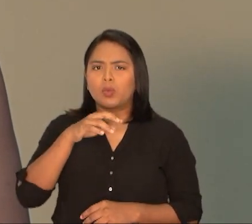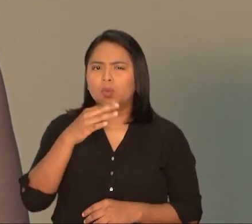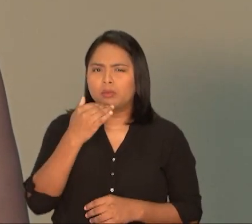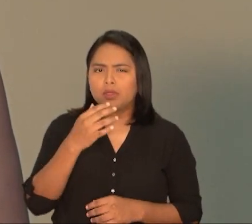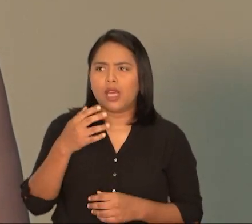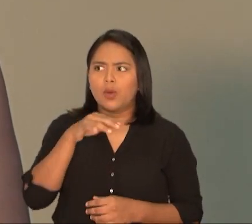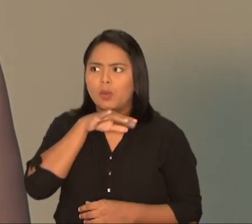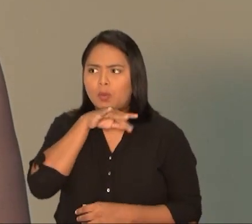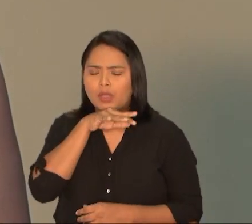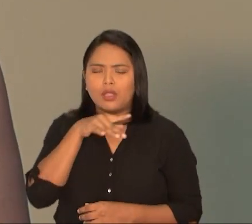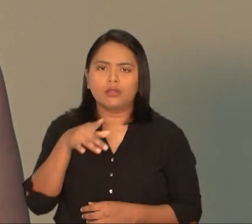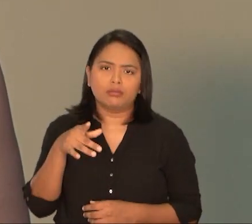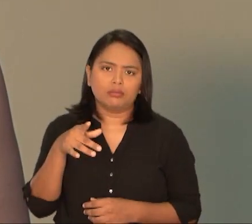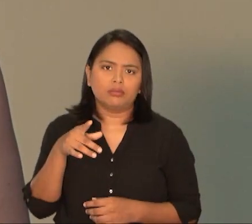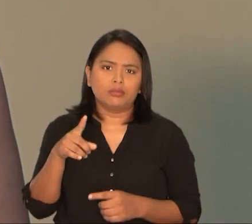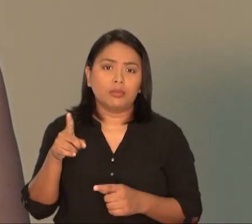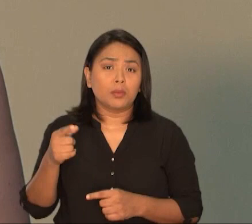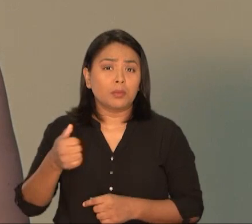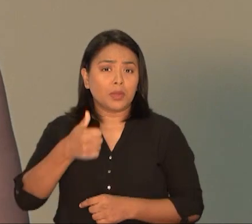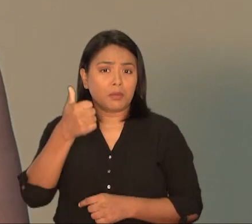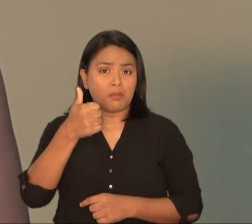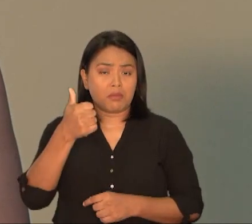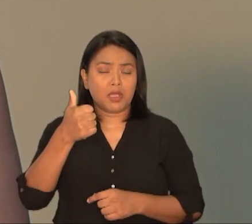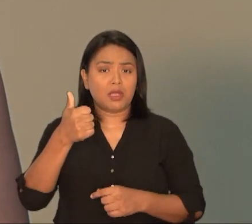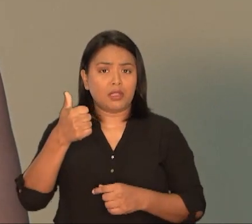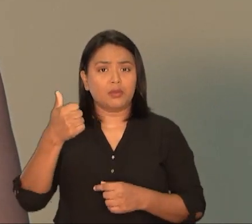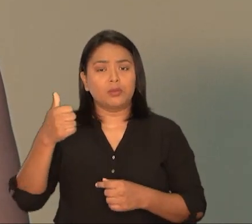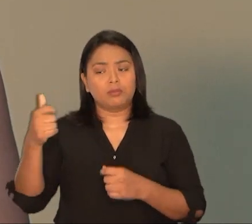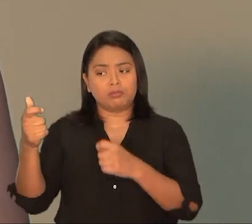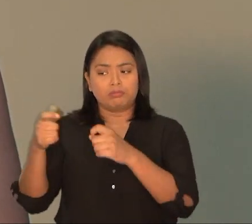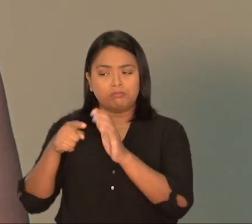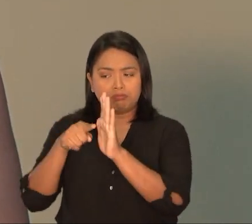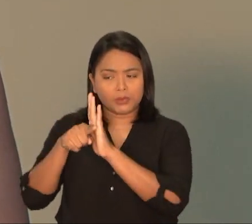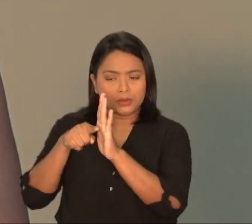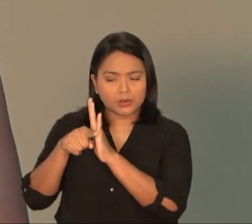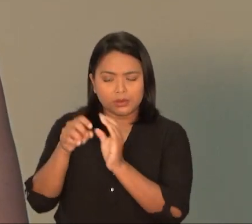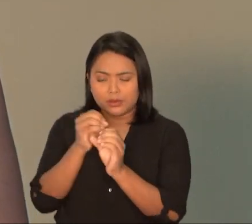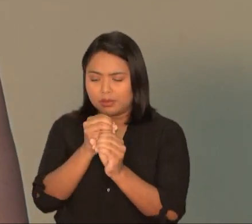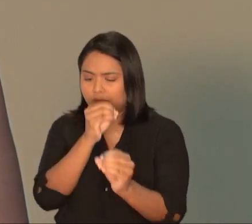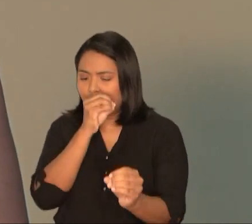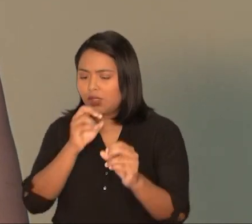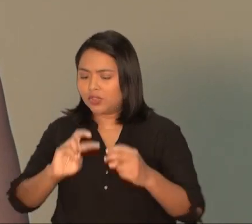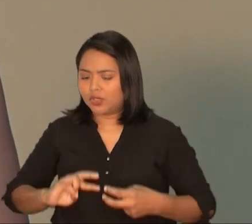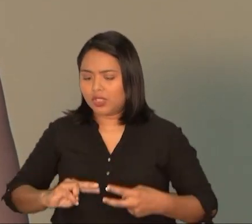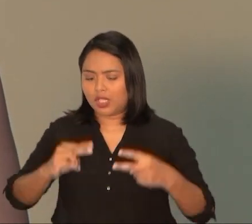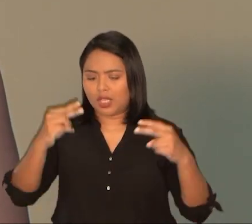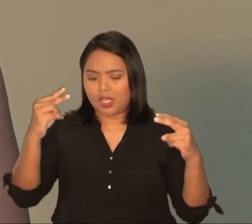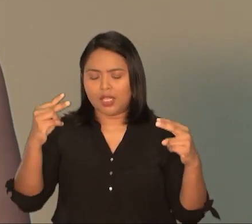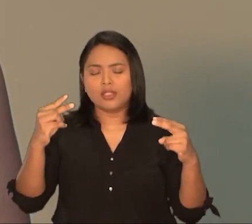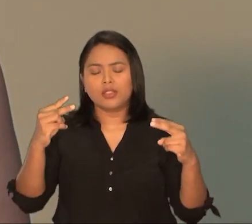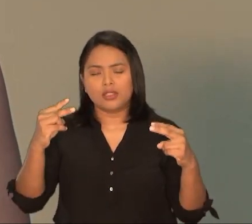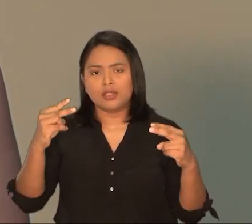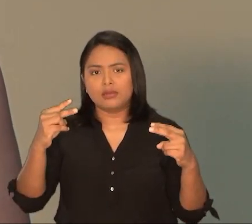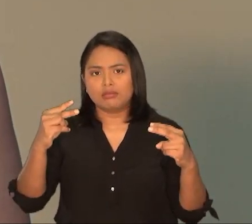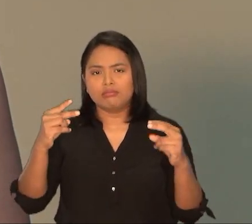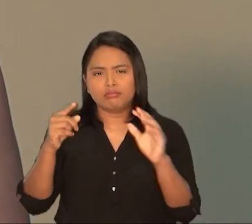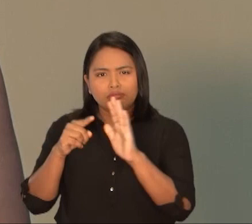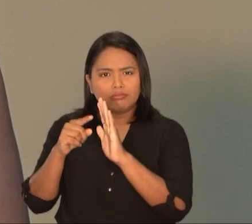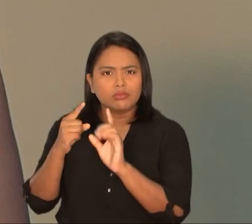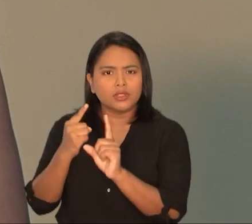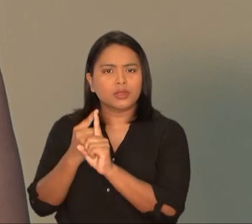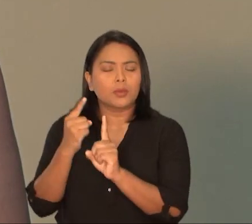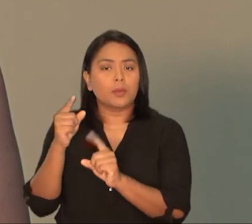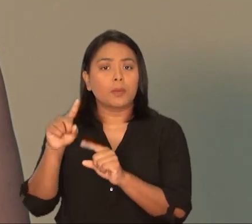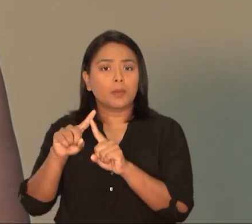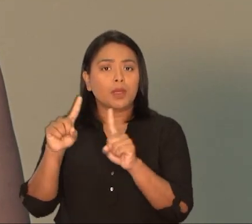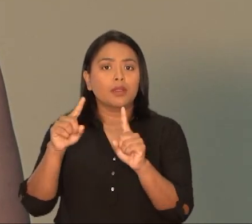deu negativo, mas o médico que fez a cirurgia dele, que é uma cirurgia inédita no Brasil,